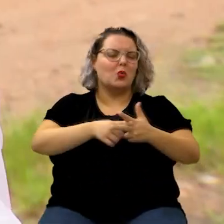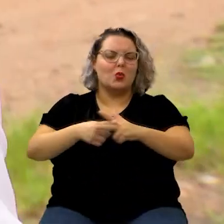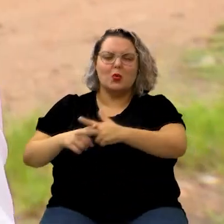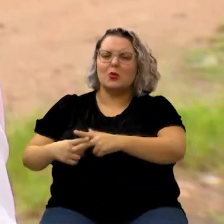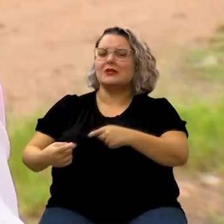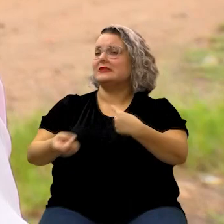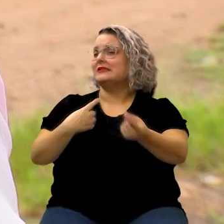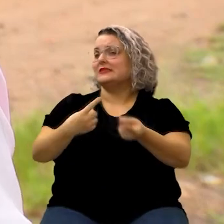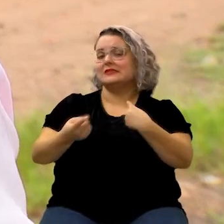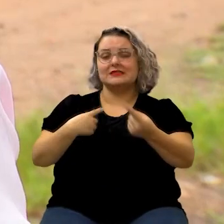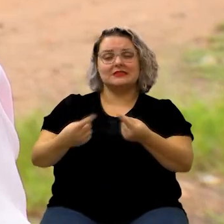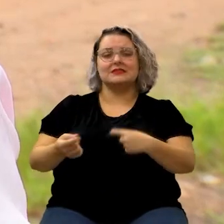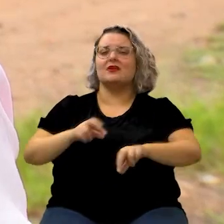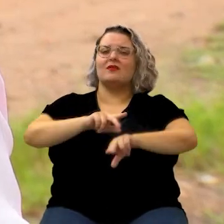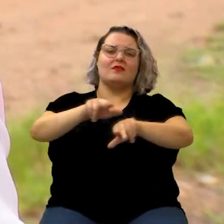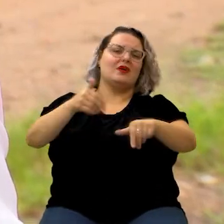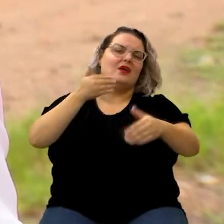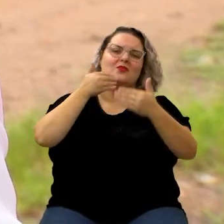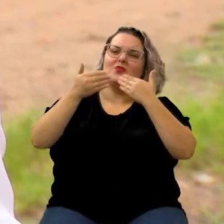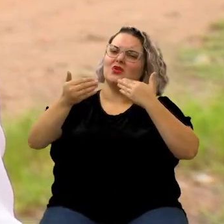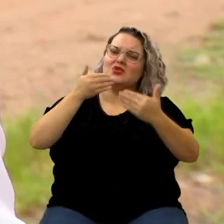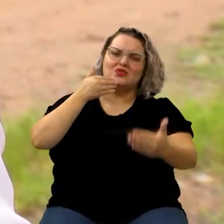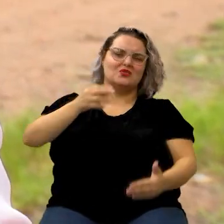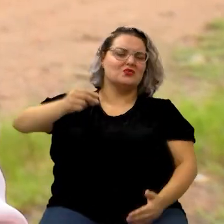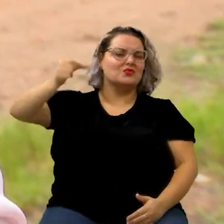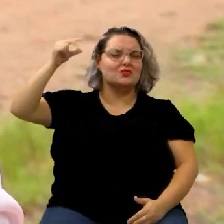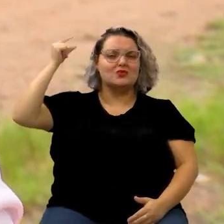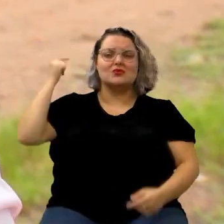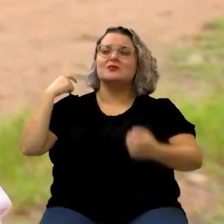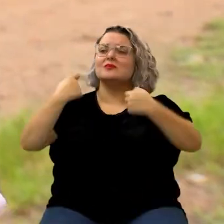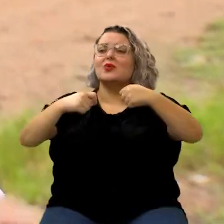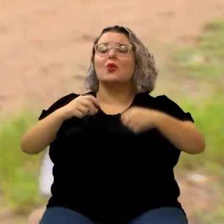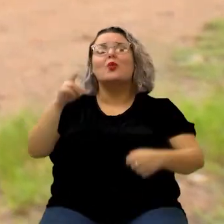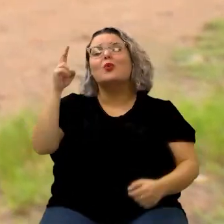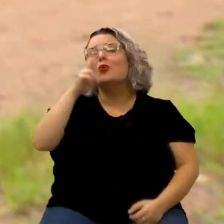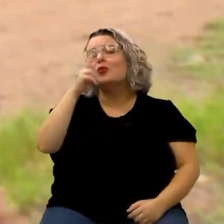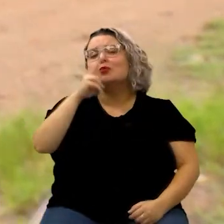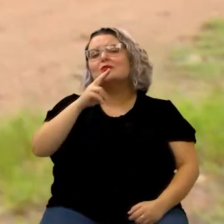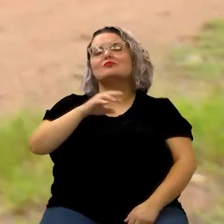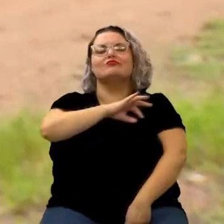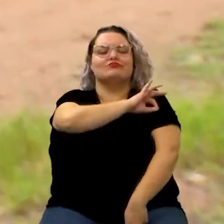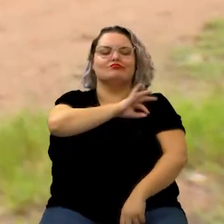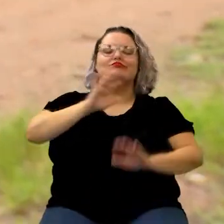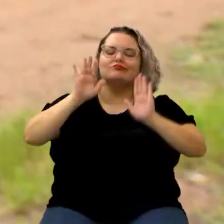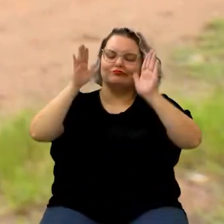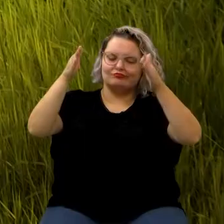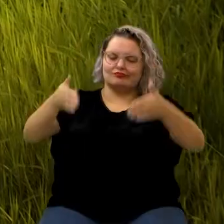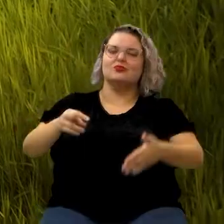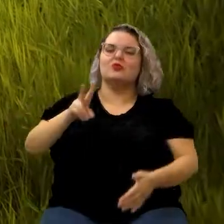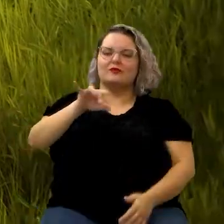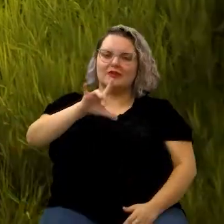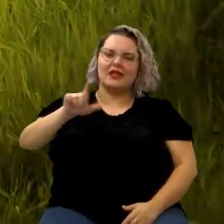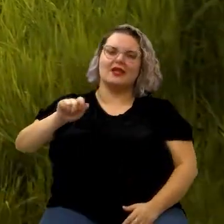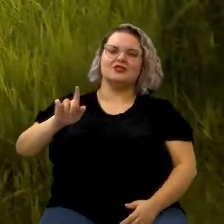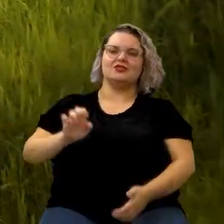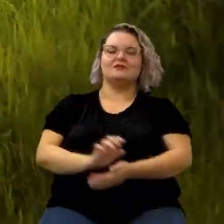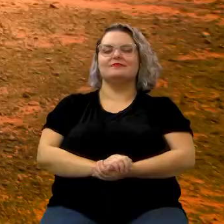das estradas Então são muitas demandas que precisa precisa os olhos estarem voltados para o Village